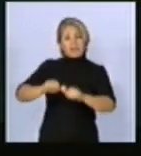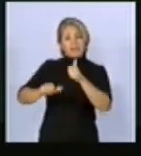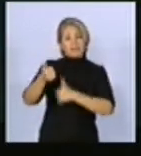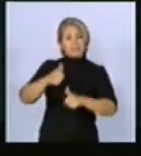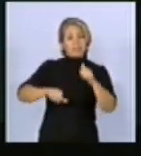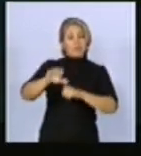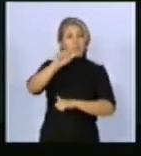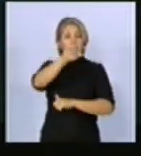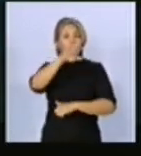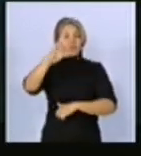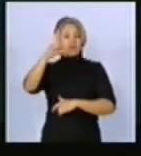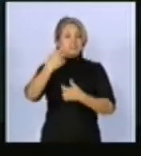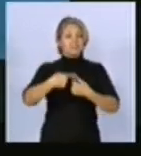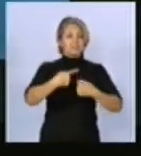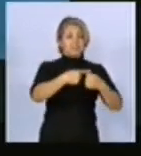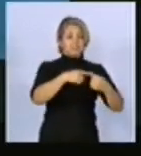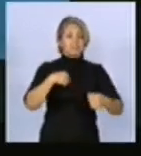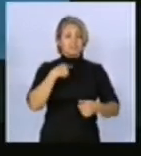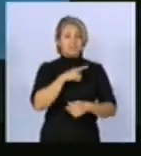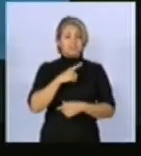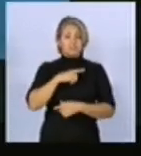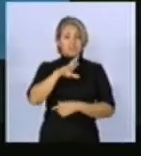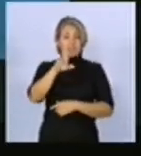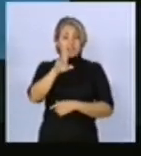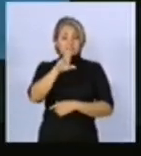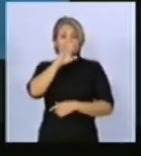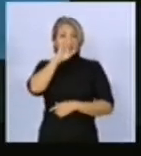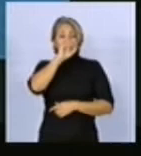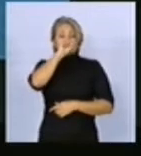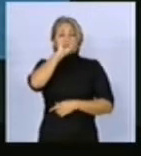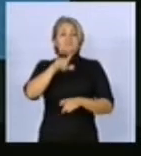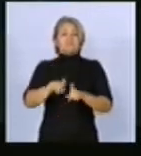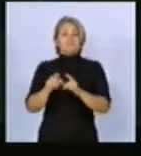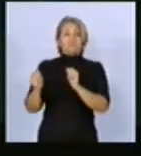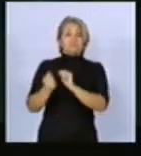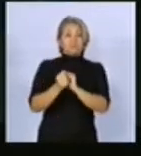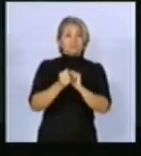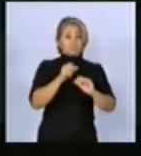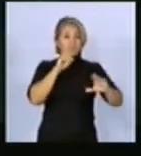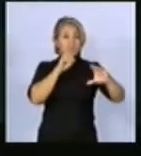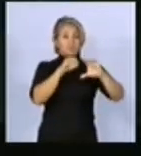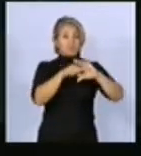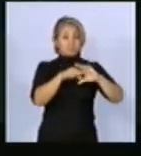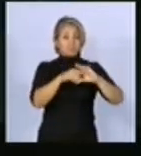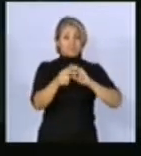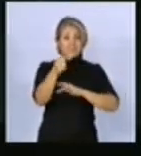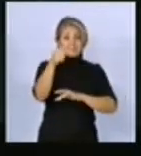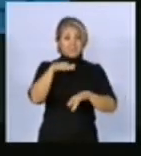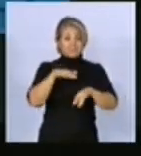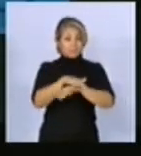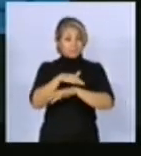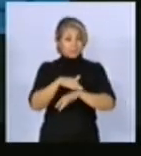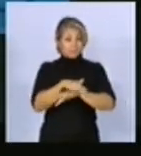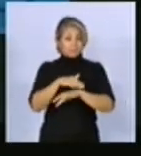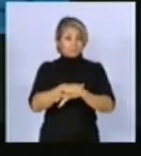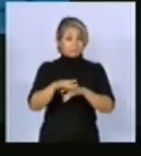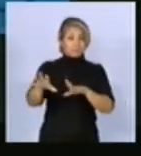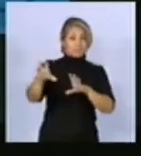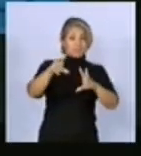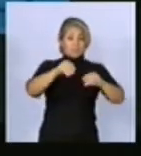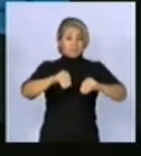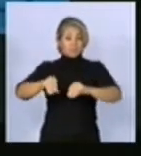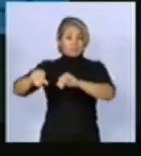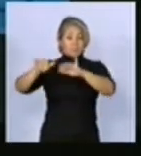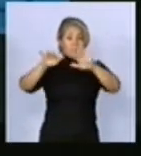aparelho desenvolvido pela Universidade de São Paulo em conjunto com a TV Globo até sete da noite o nível de poeira